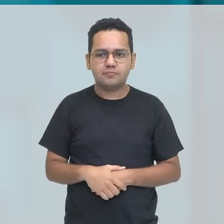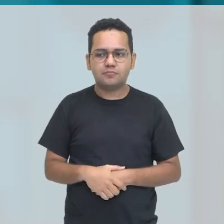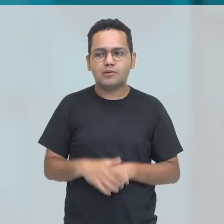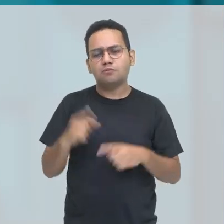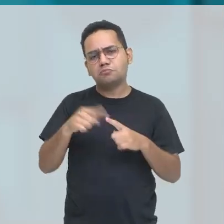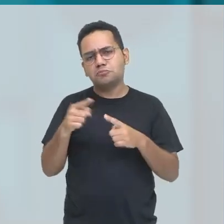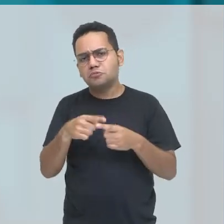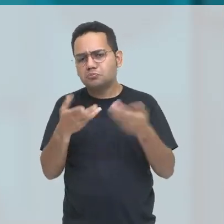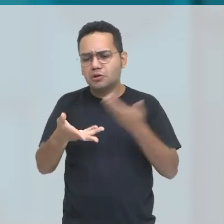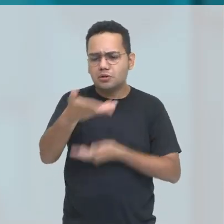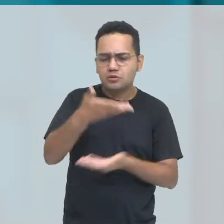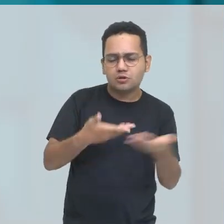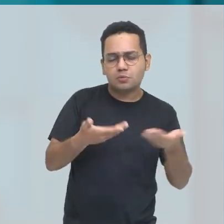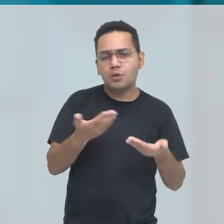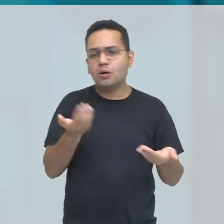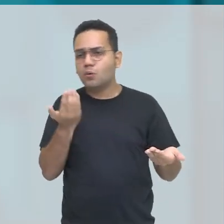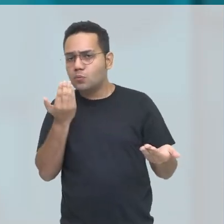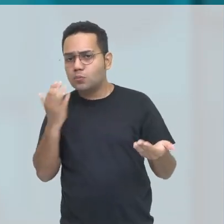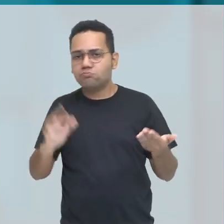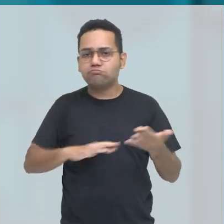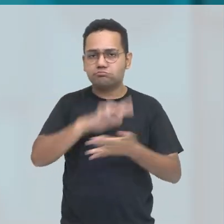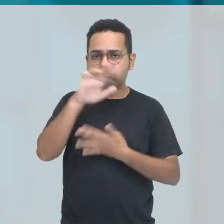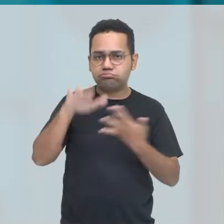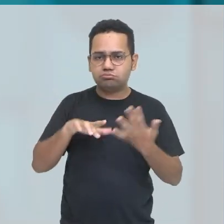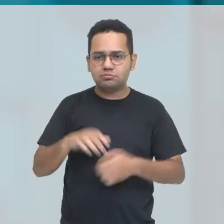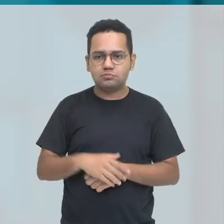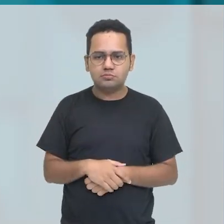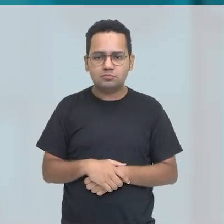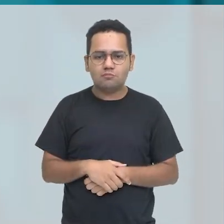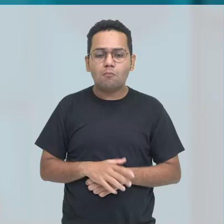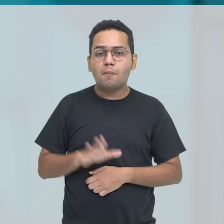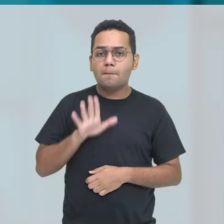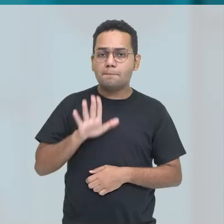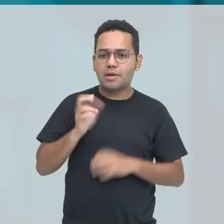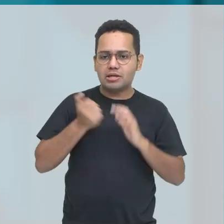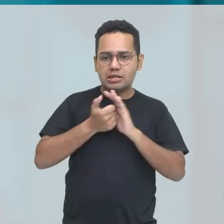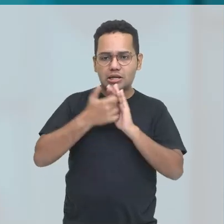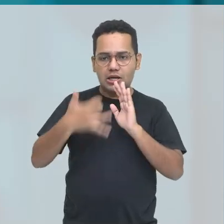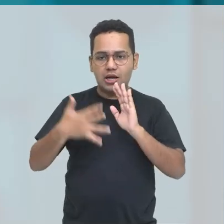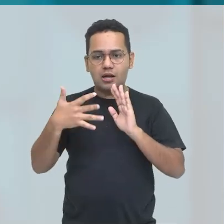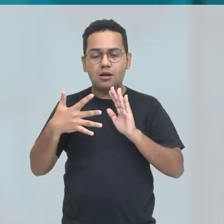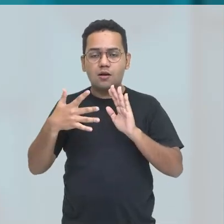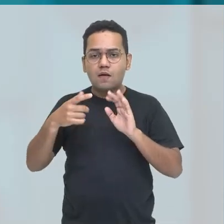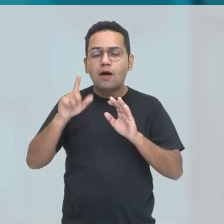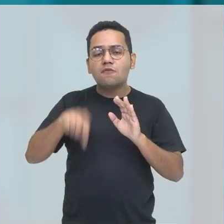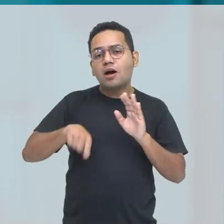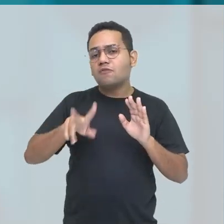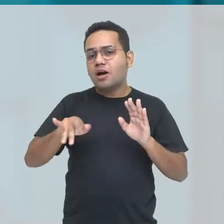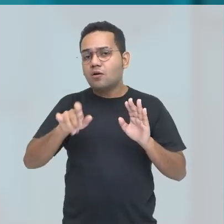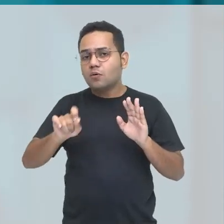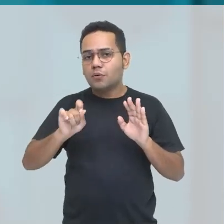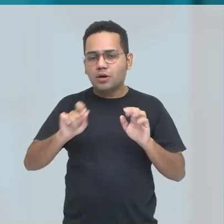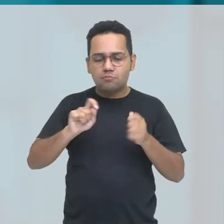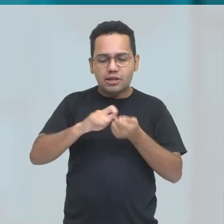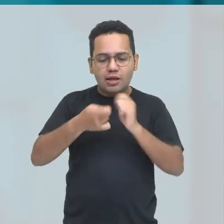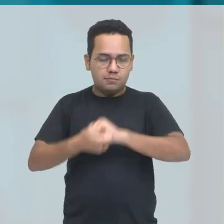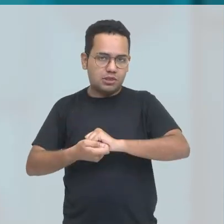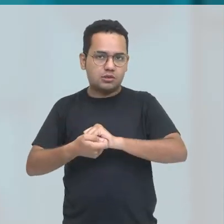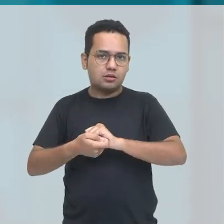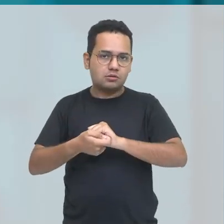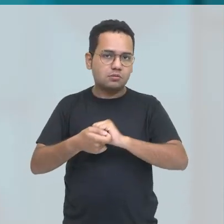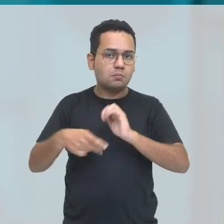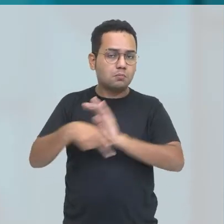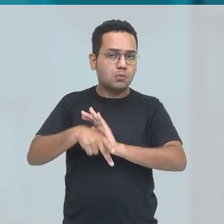se vestir, de comer. Todos esses elementos vão modificando a cultura local, tá certo? Por exemplo,